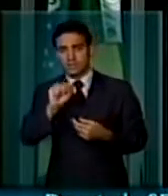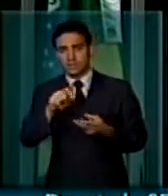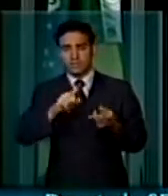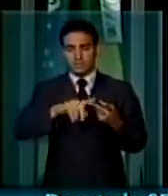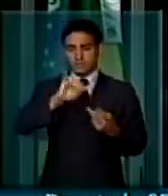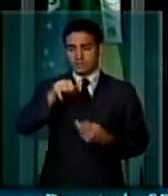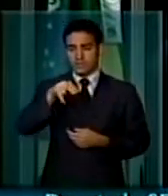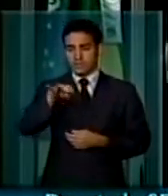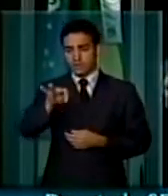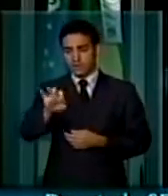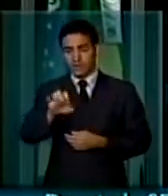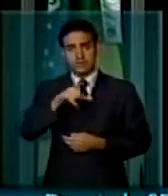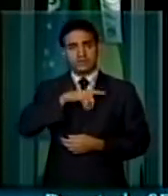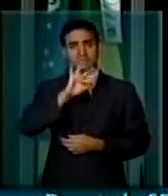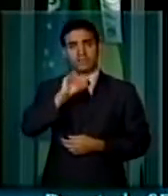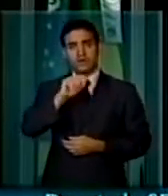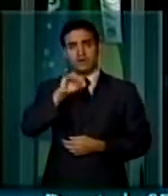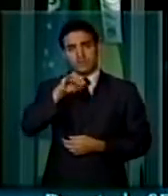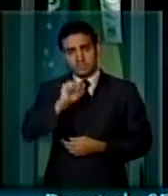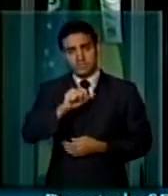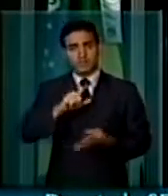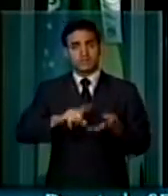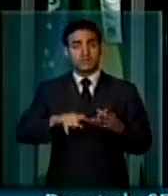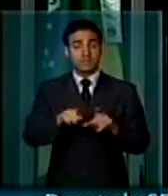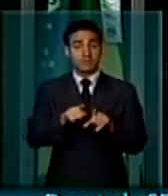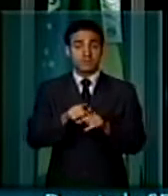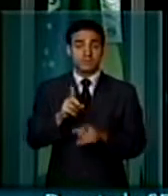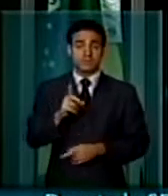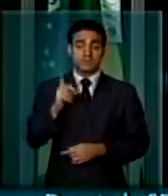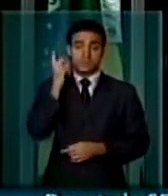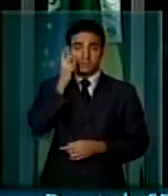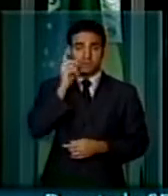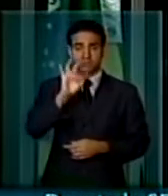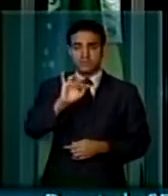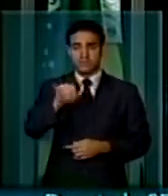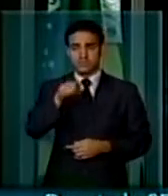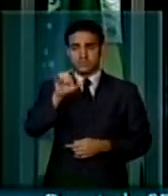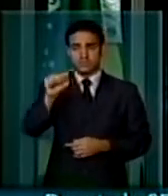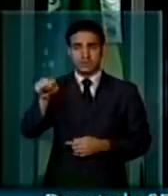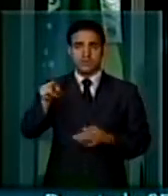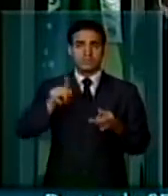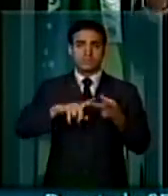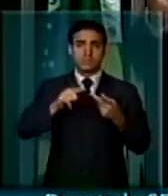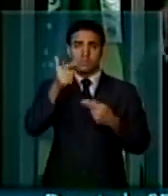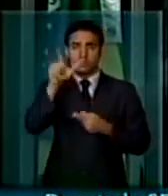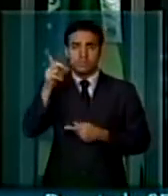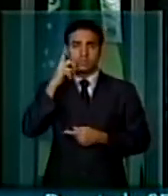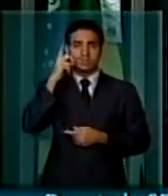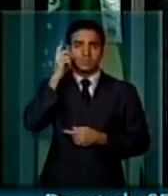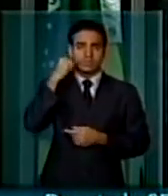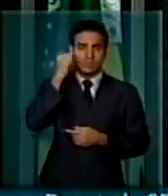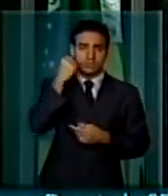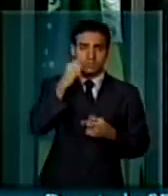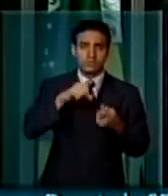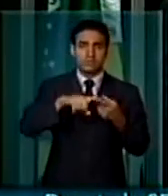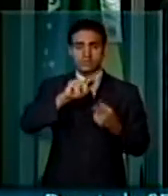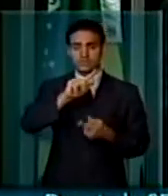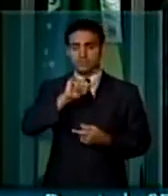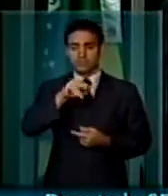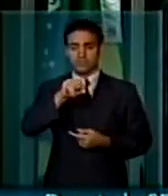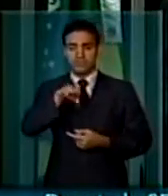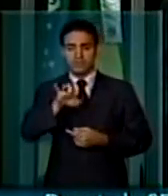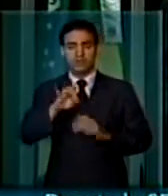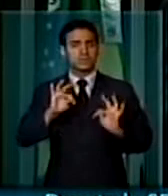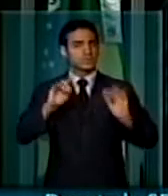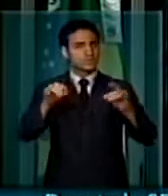Janete Capiberibe, a deputada Fátima, o deputado Feijão, o deputado Jurandil, o senador Giovanni Borges, todos nós